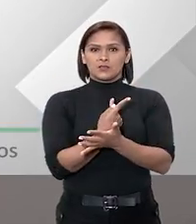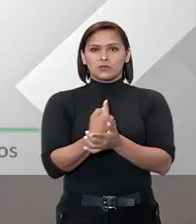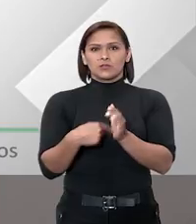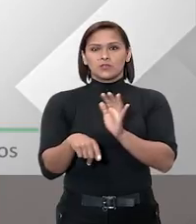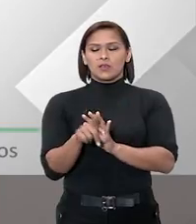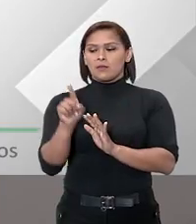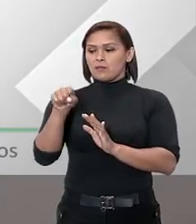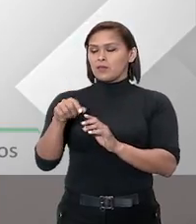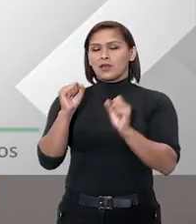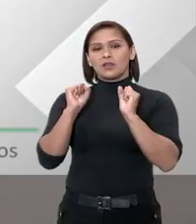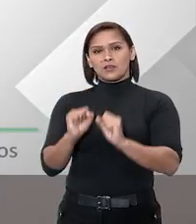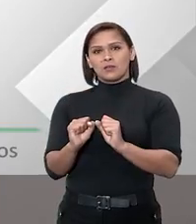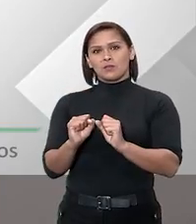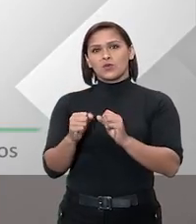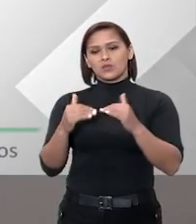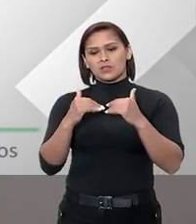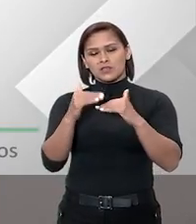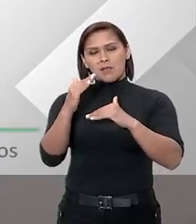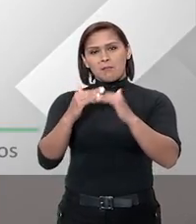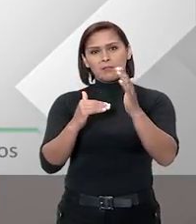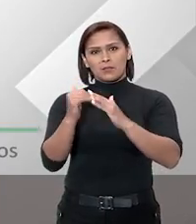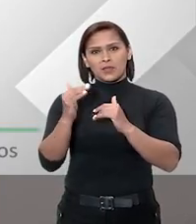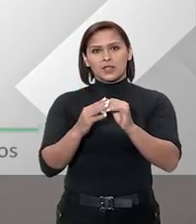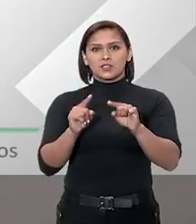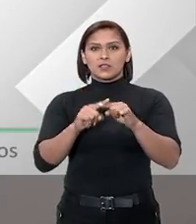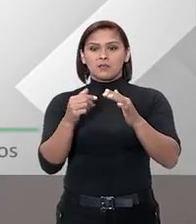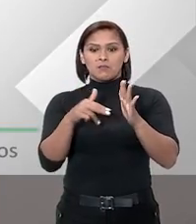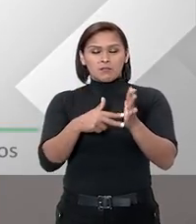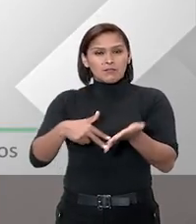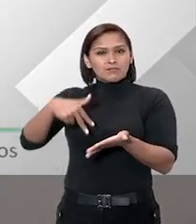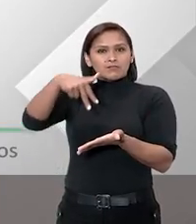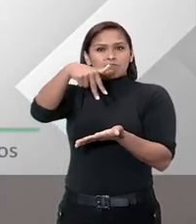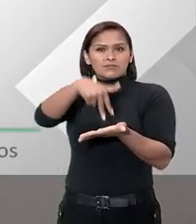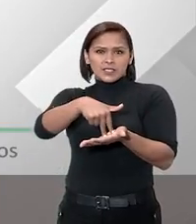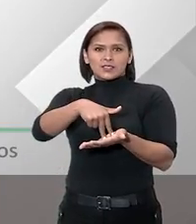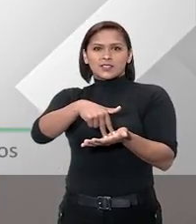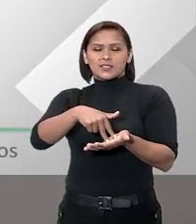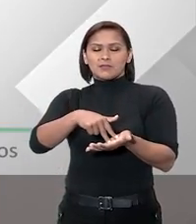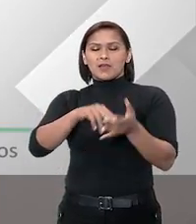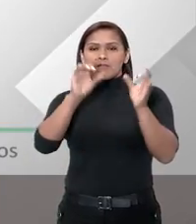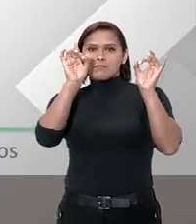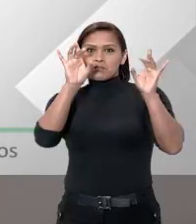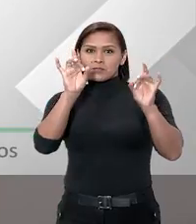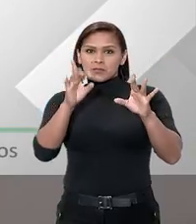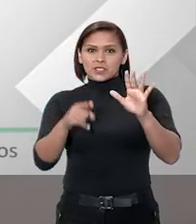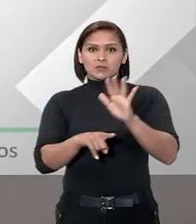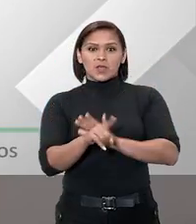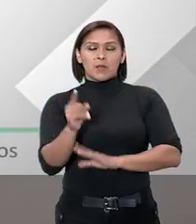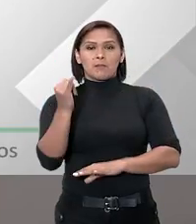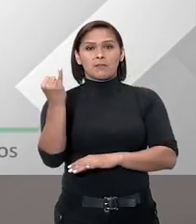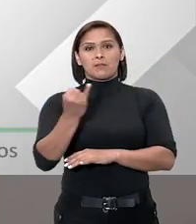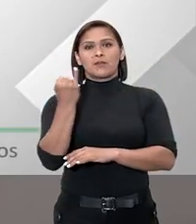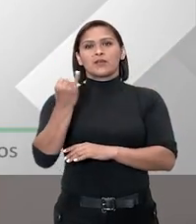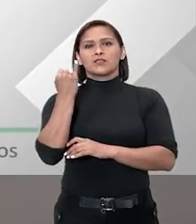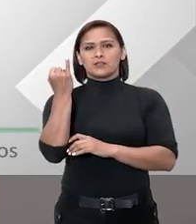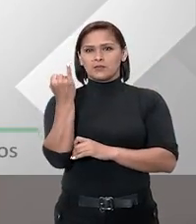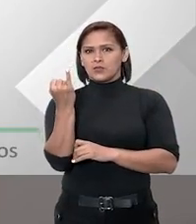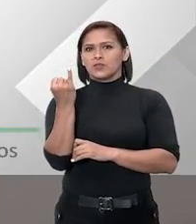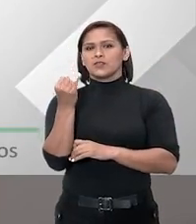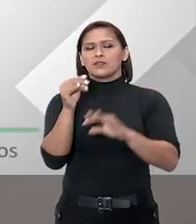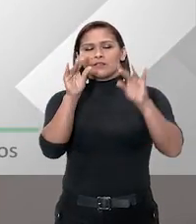para que isso possa ser colocado em prática. Mas, acima de tudo, e principalmente, o mais importante